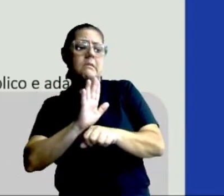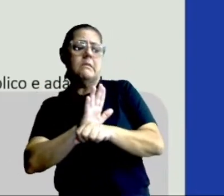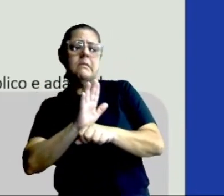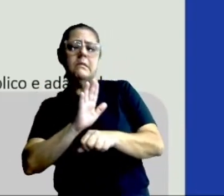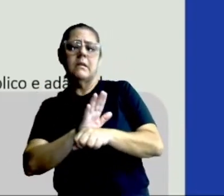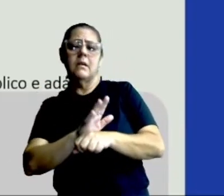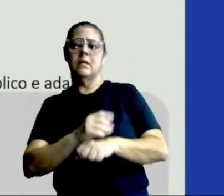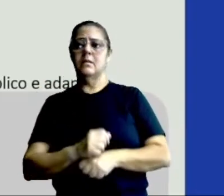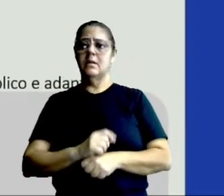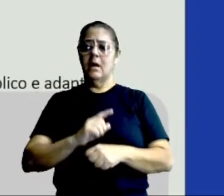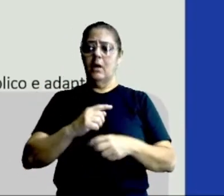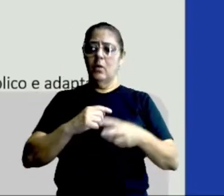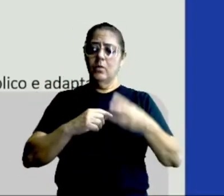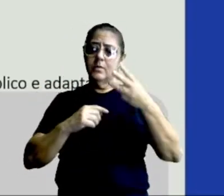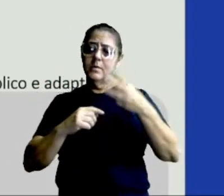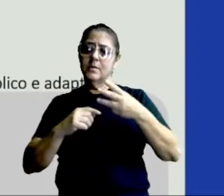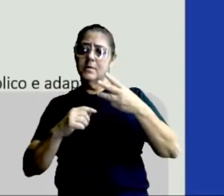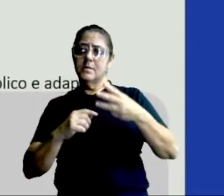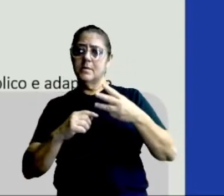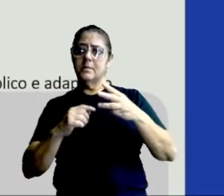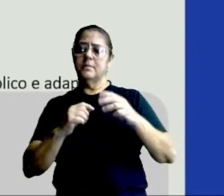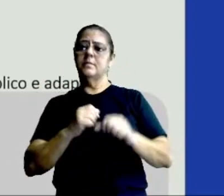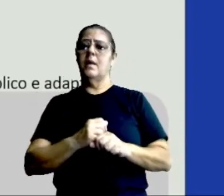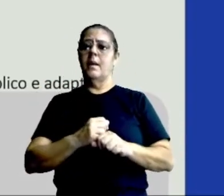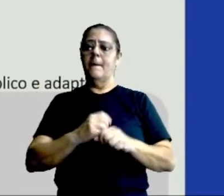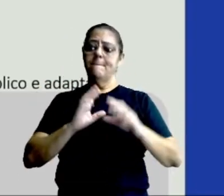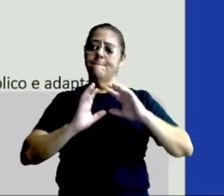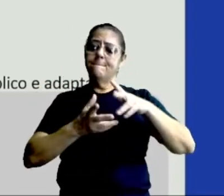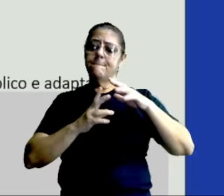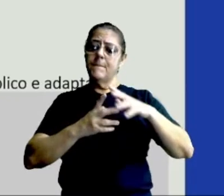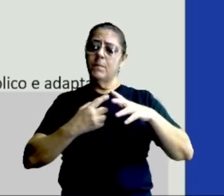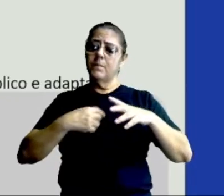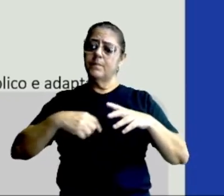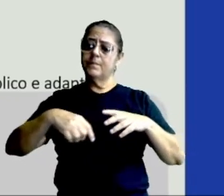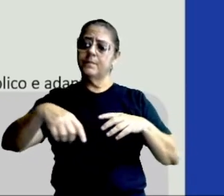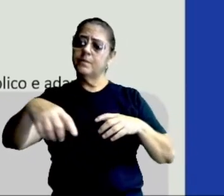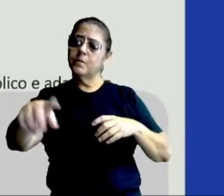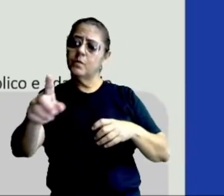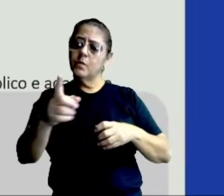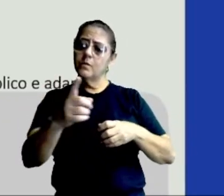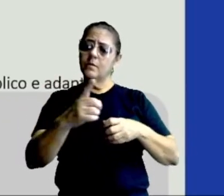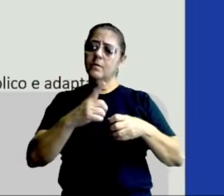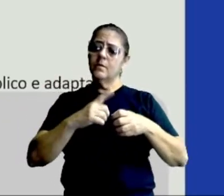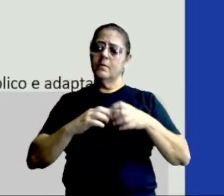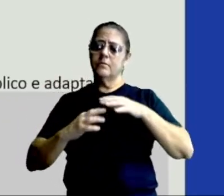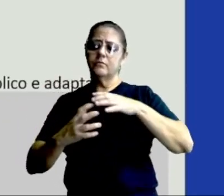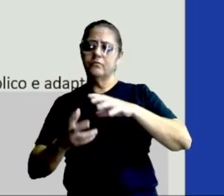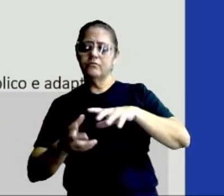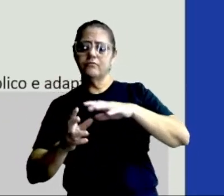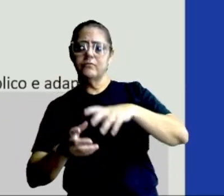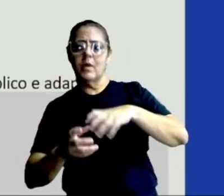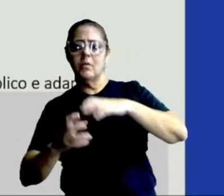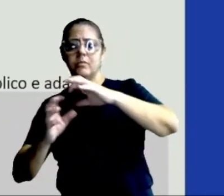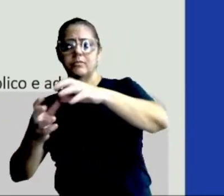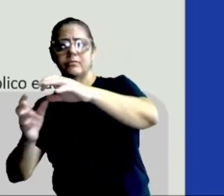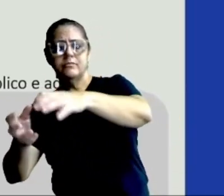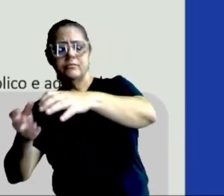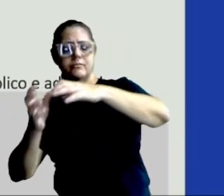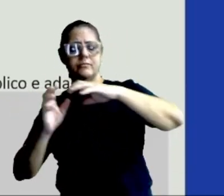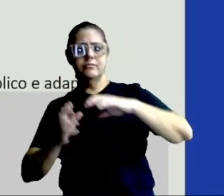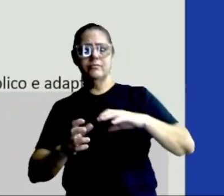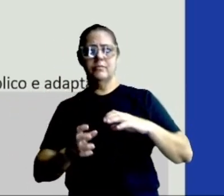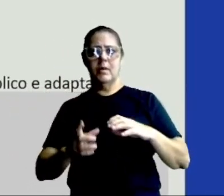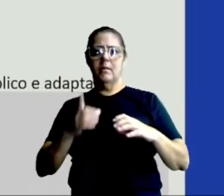o terceiro a bola e a bola vinha e não tá outra coisa gente a gente tem aí um